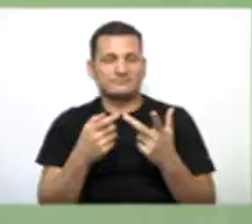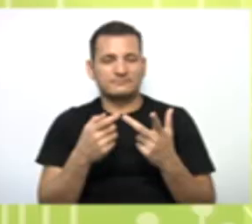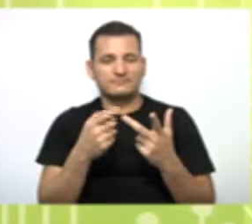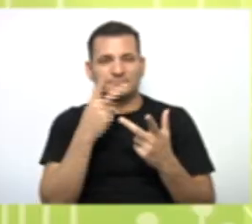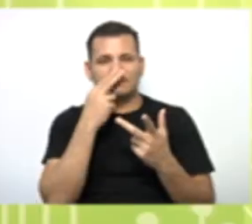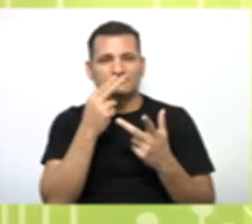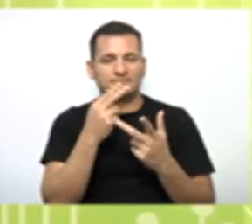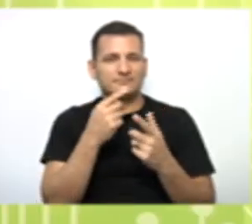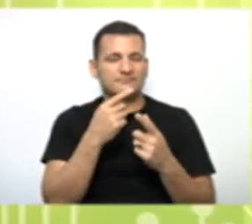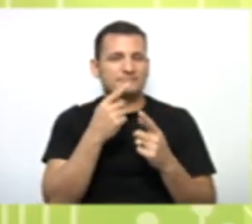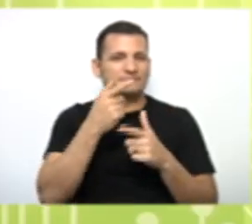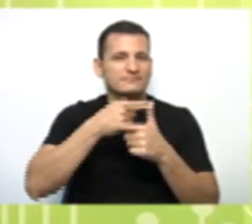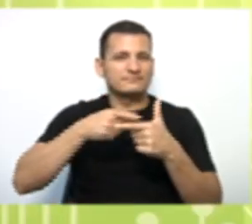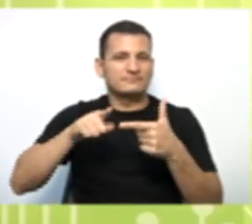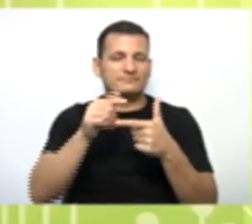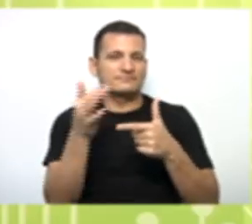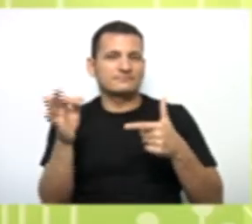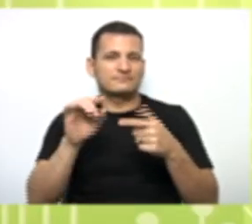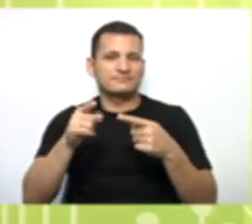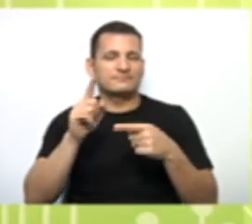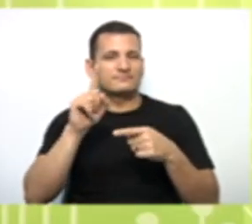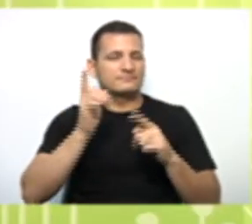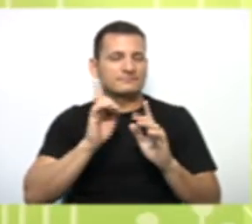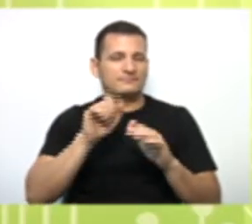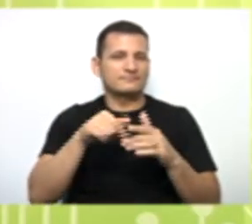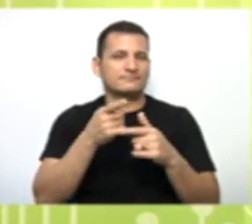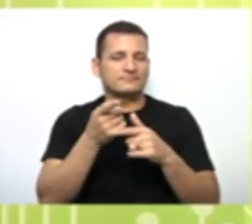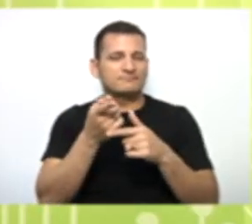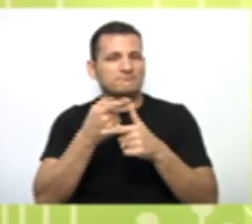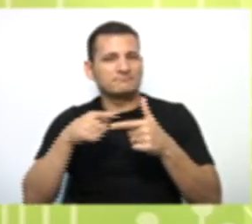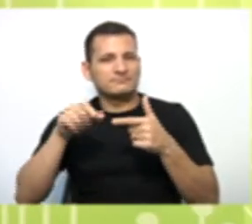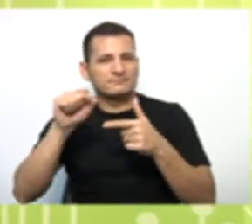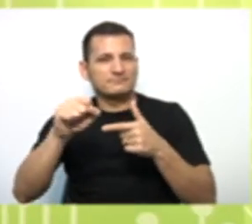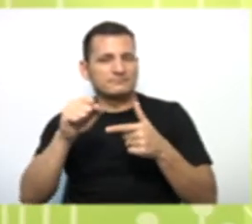como se fosse dividir por 10, mas na verdade é dividido por 8, né?